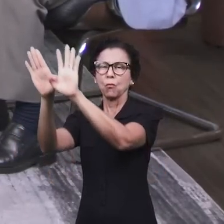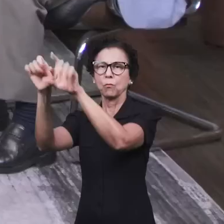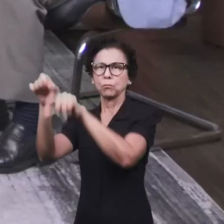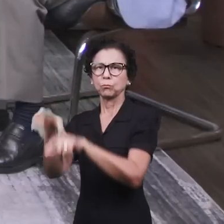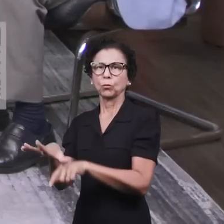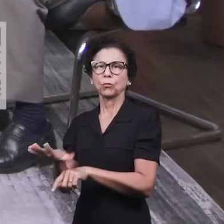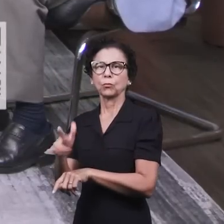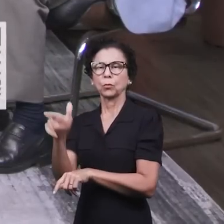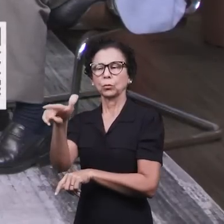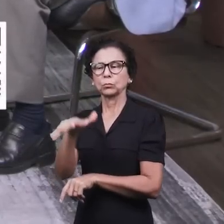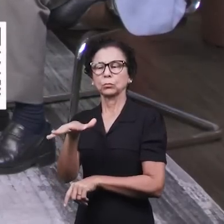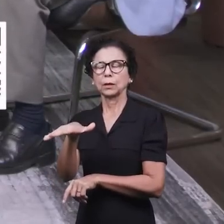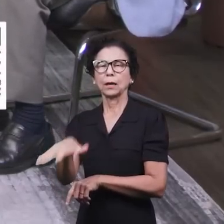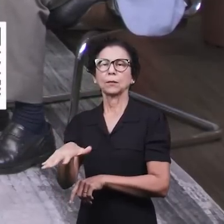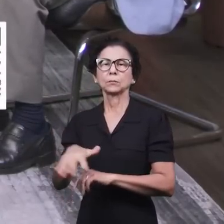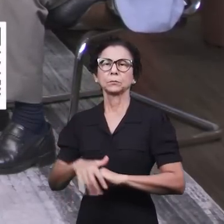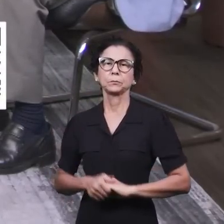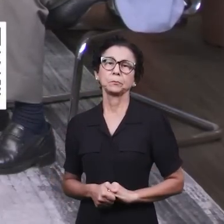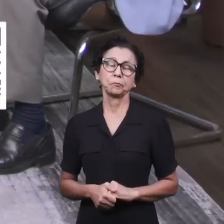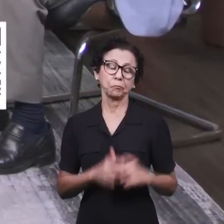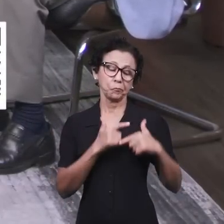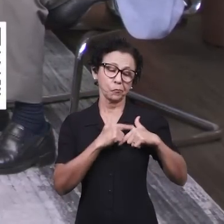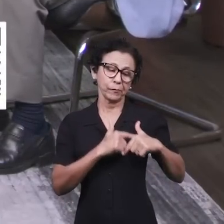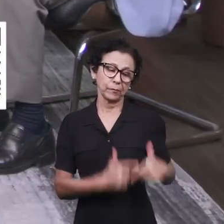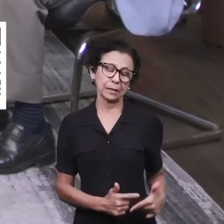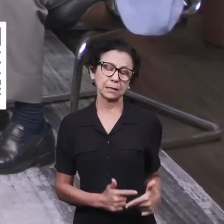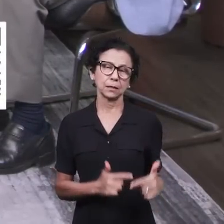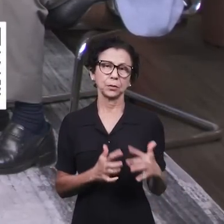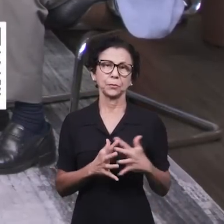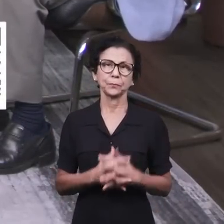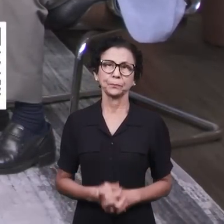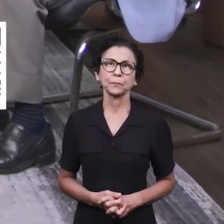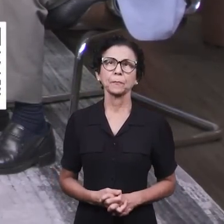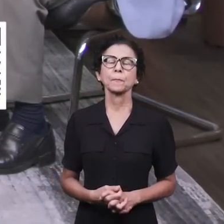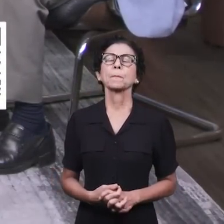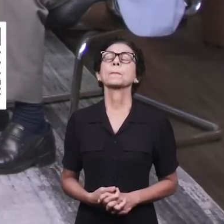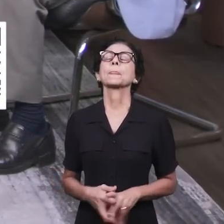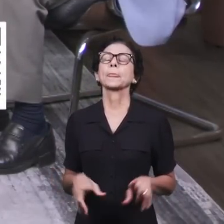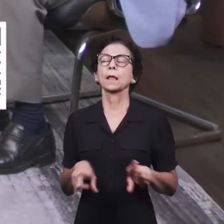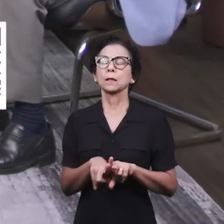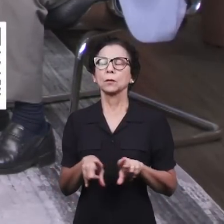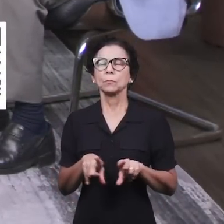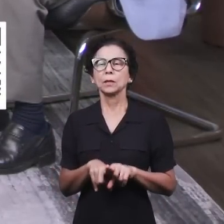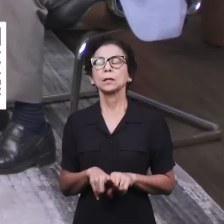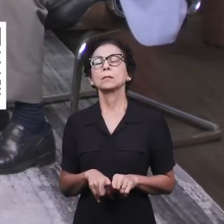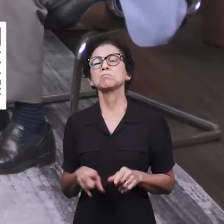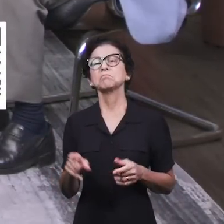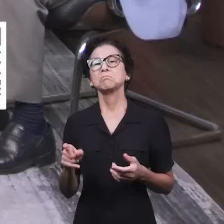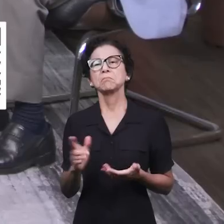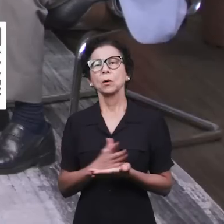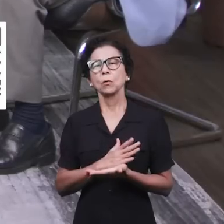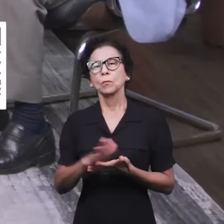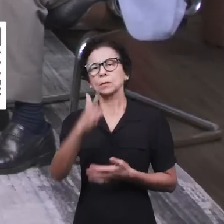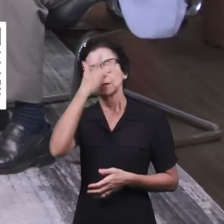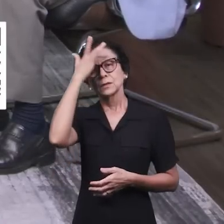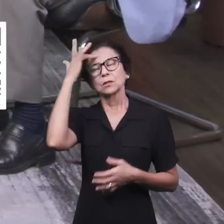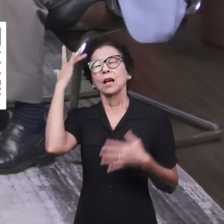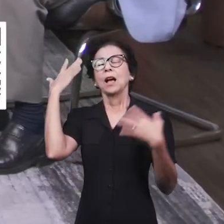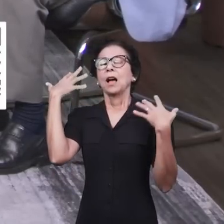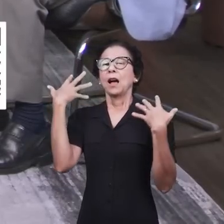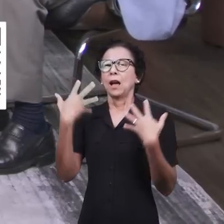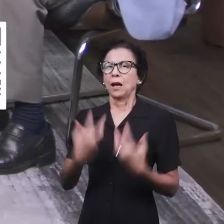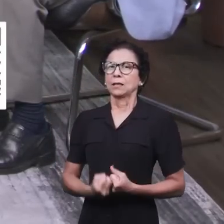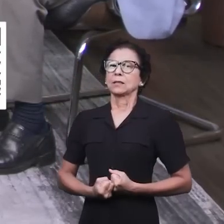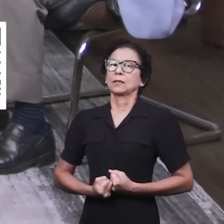opção. Então já com relação à palavra, já existe até aqueles que dizem que aceitaram